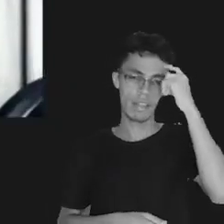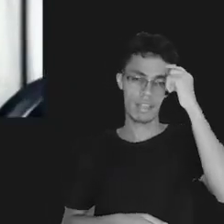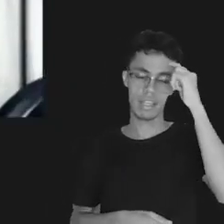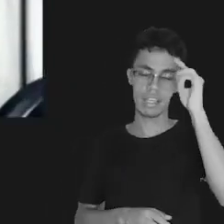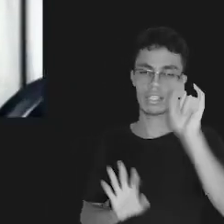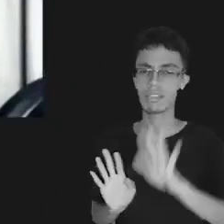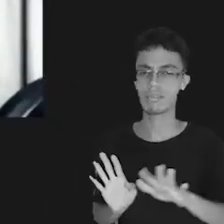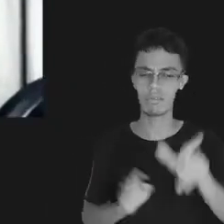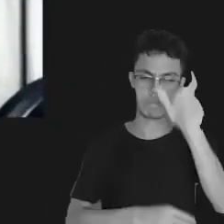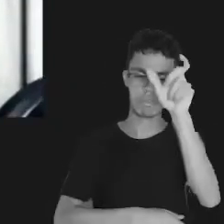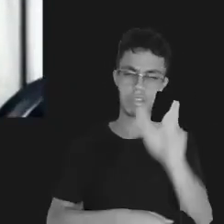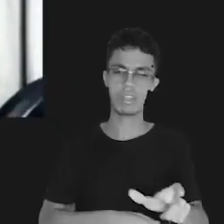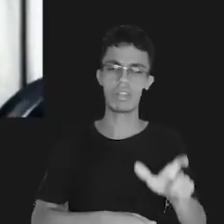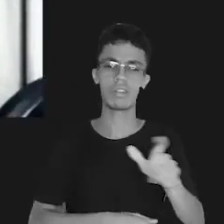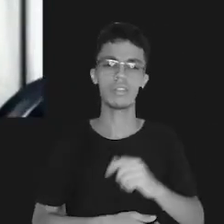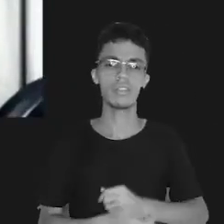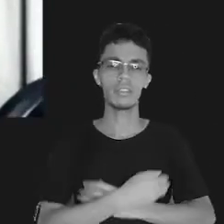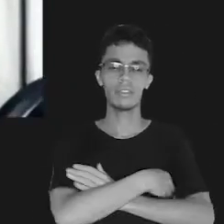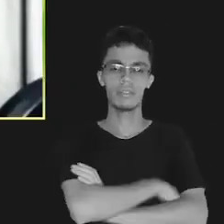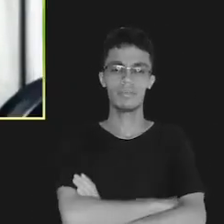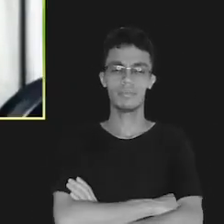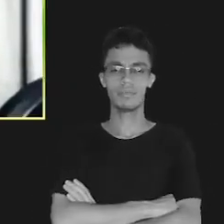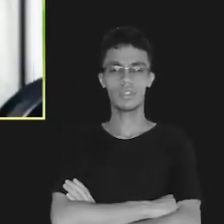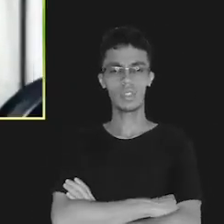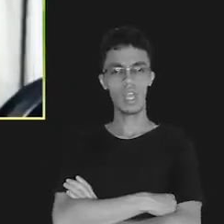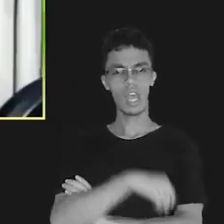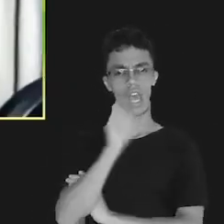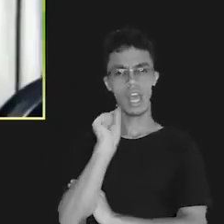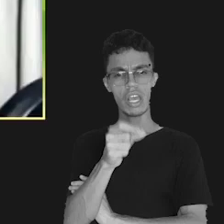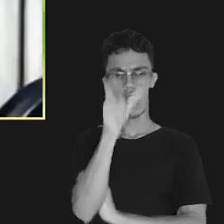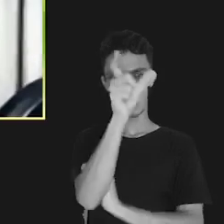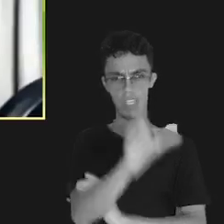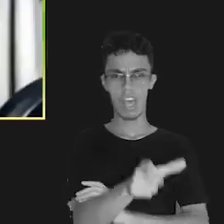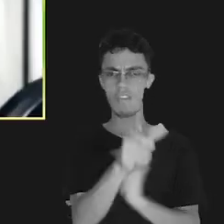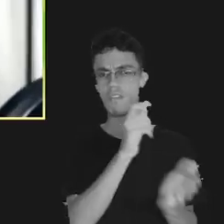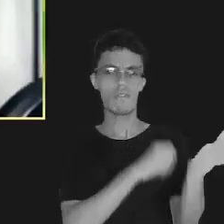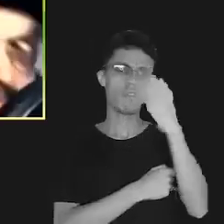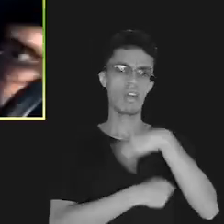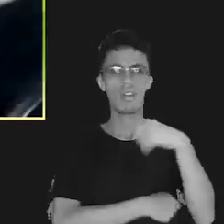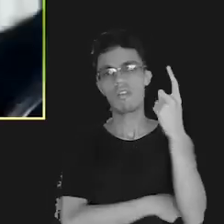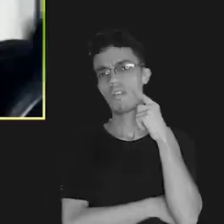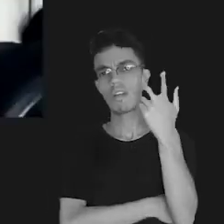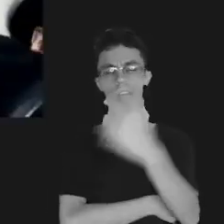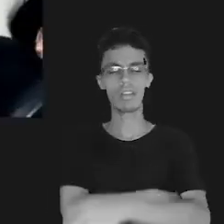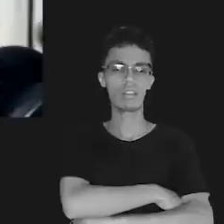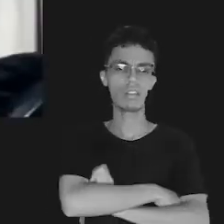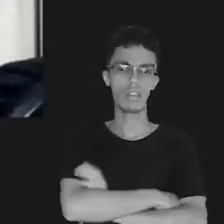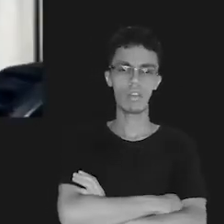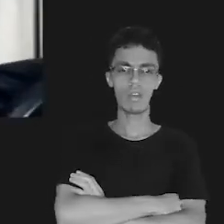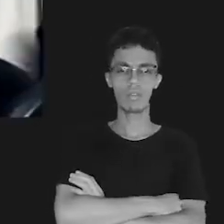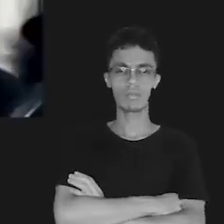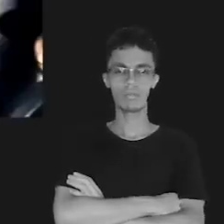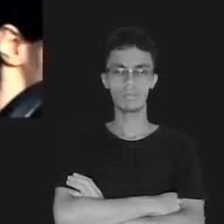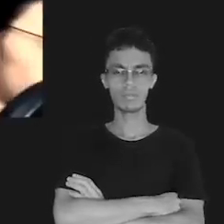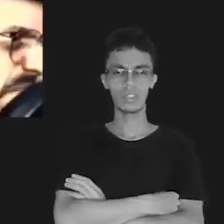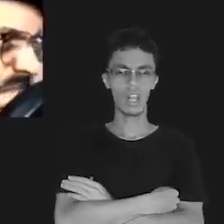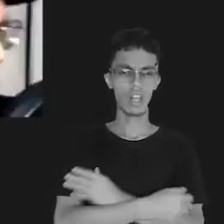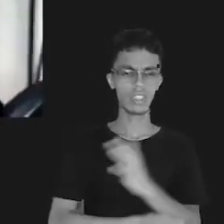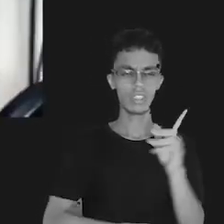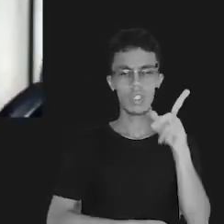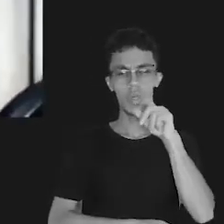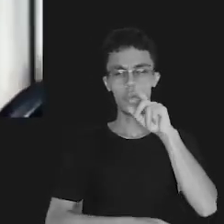quem sois. Quem sou? Toma lá para aprenderes! O agente começa a